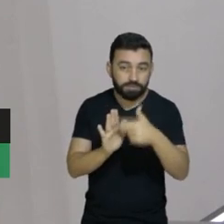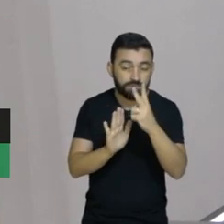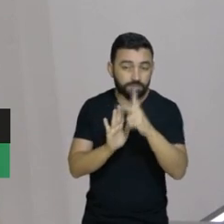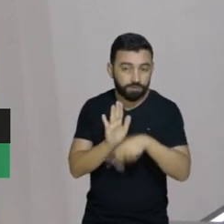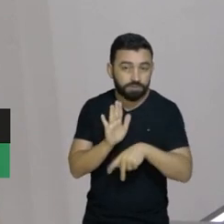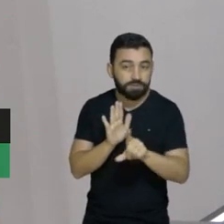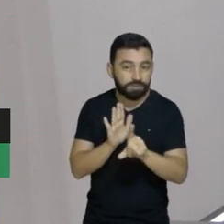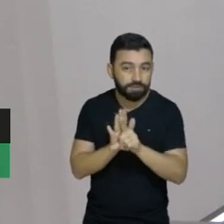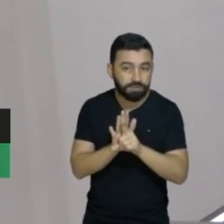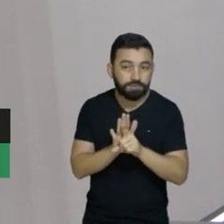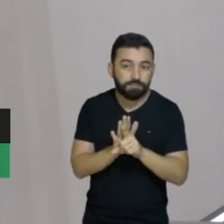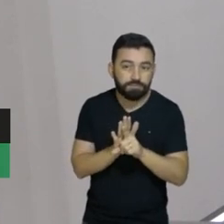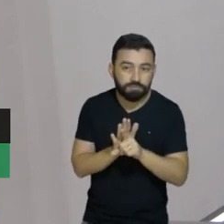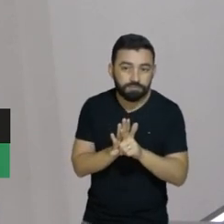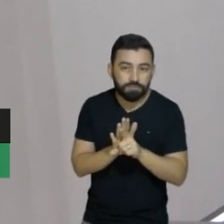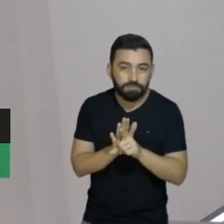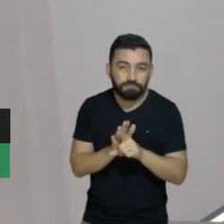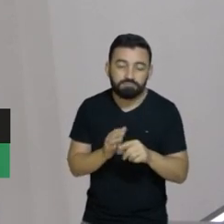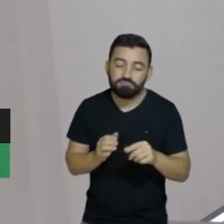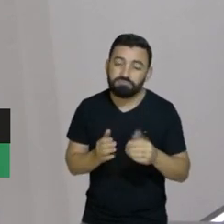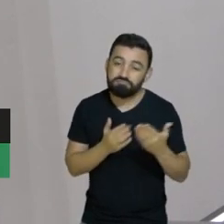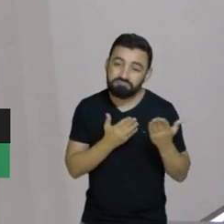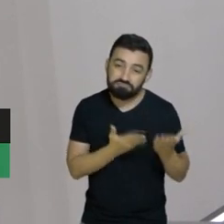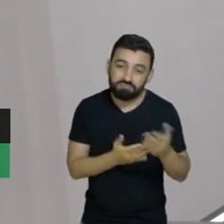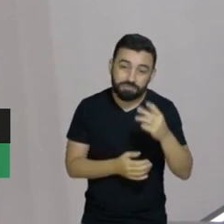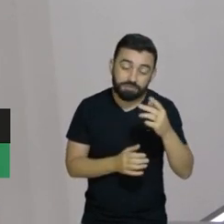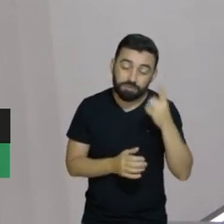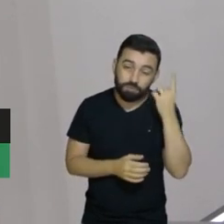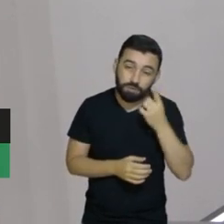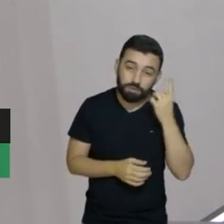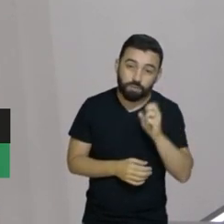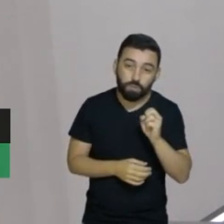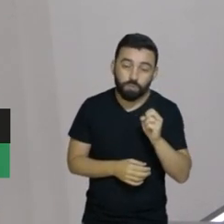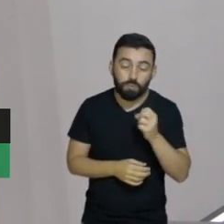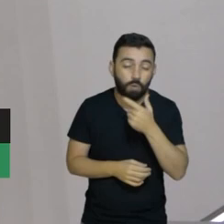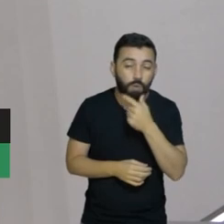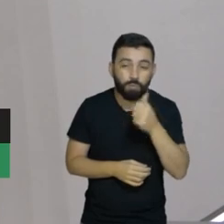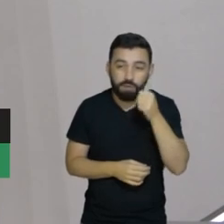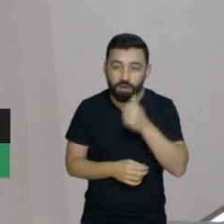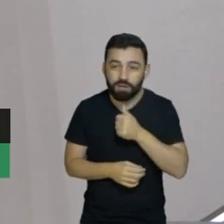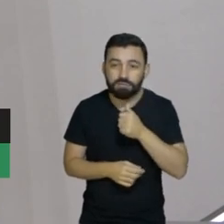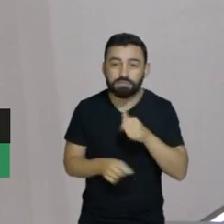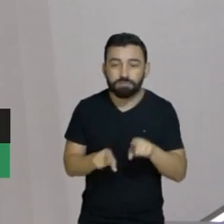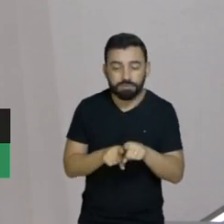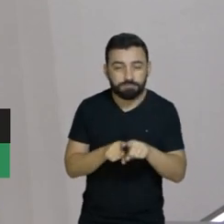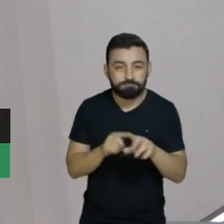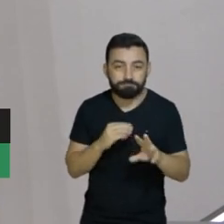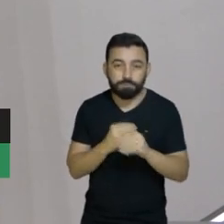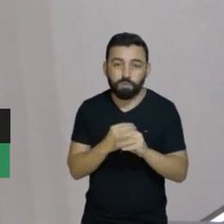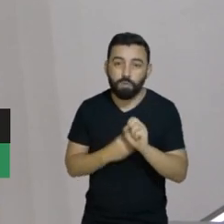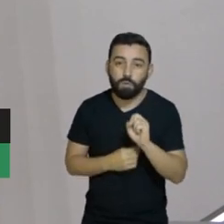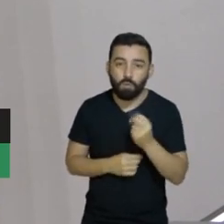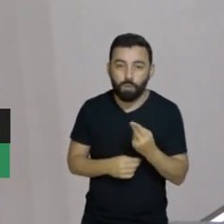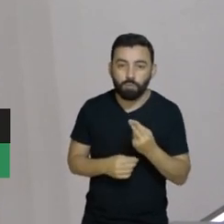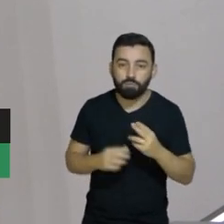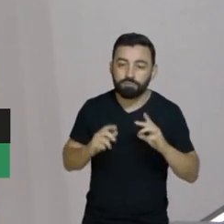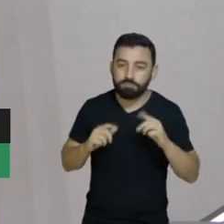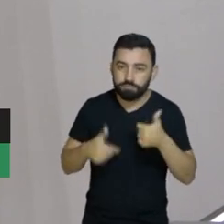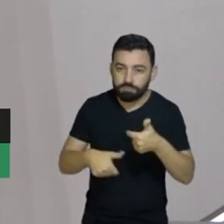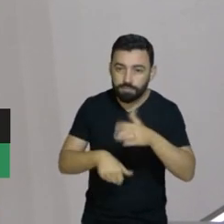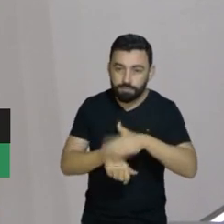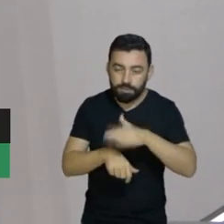de lei, seja por deputados ou deputadas, apadrinhando a ideia, seja por iniciativa